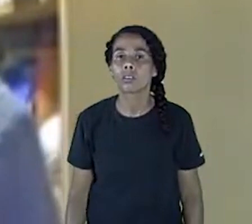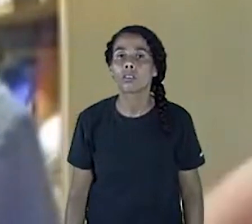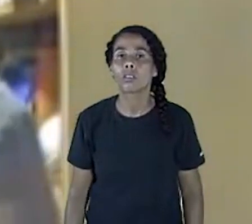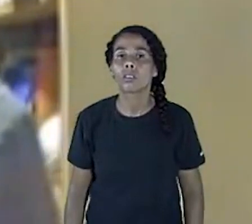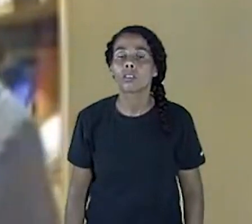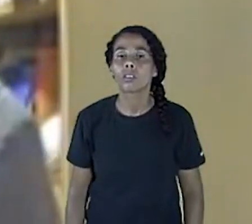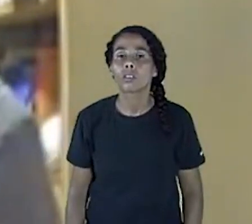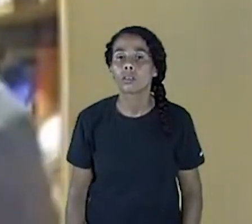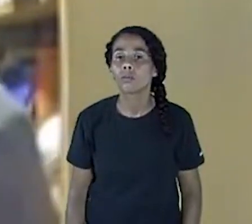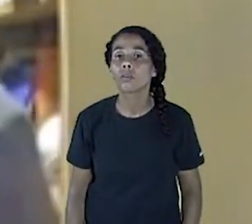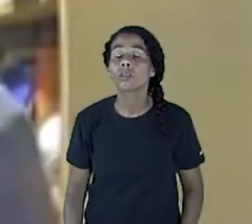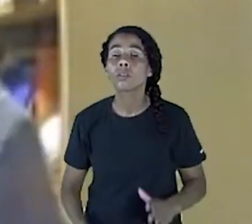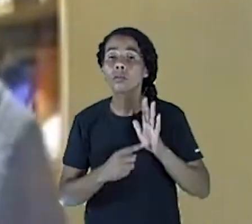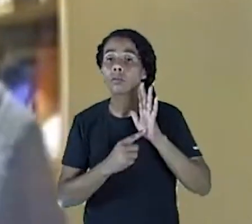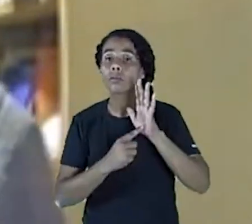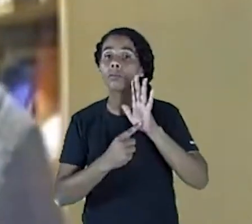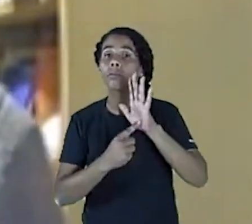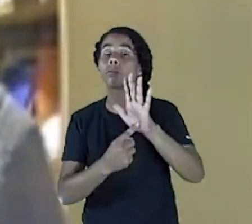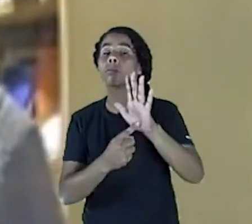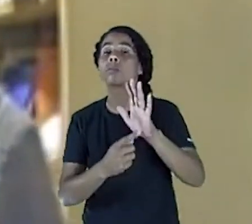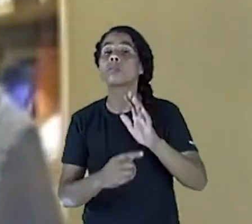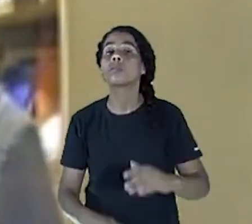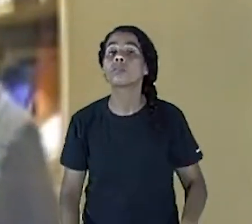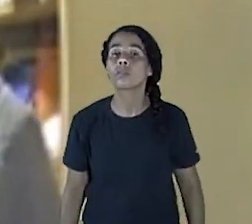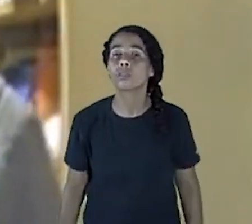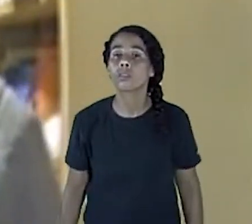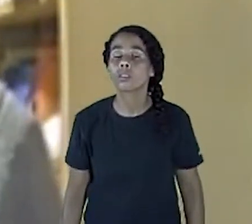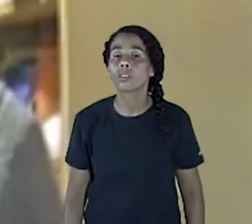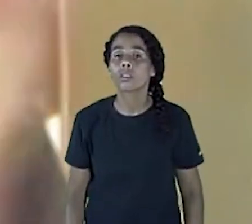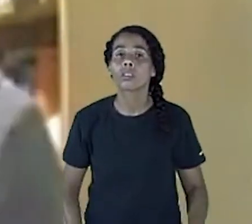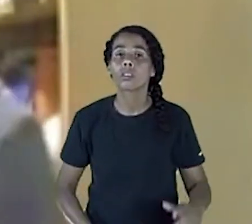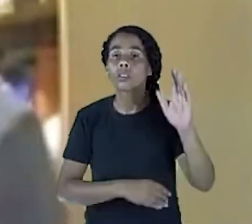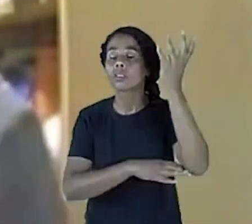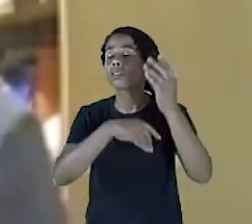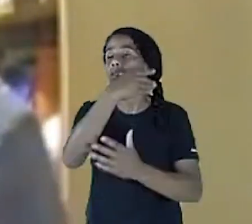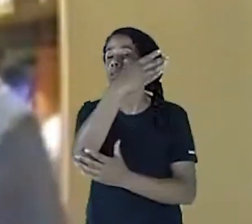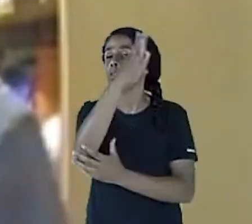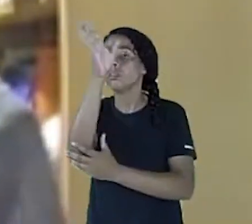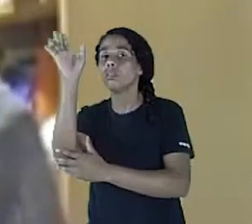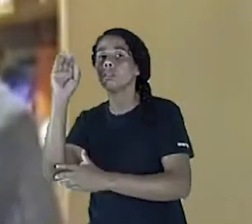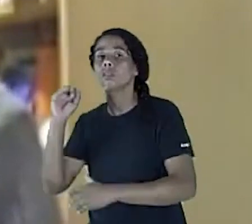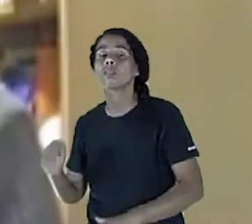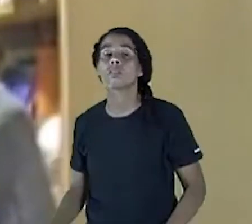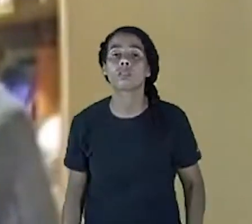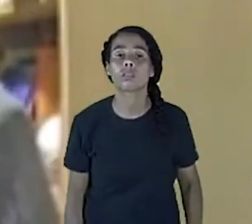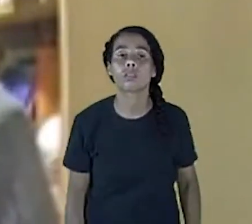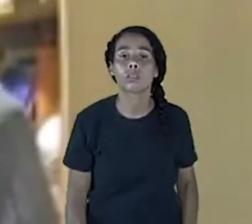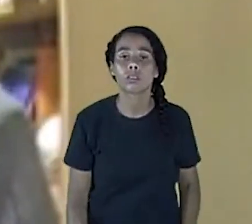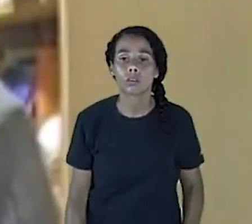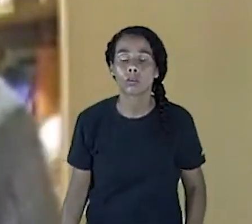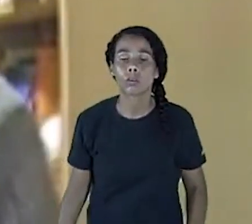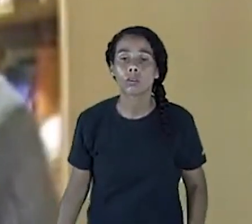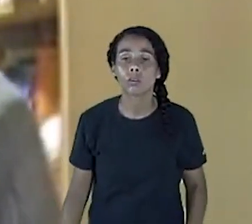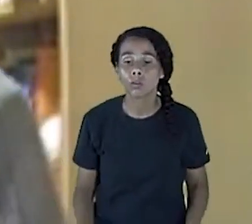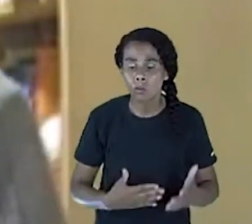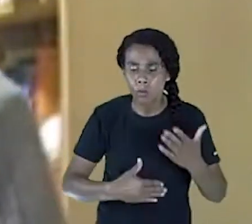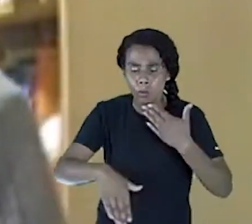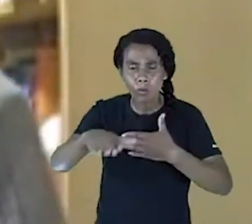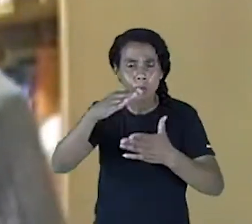separa. Essas separatividades todas é que criaram a crise, vamos dizer, que está aí, que chega até a